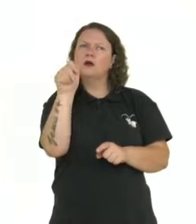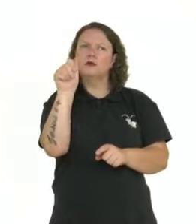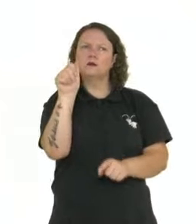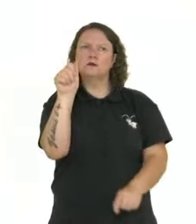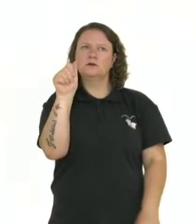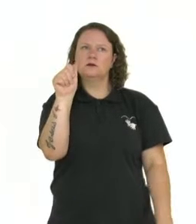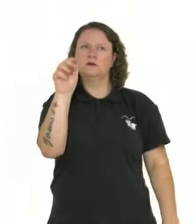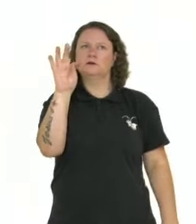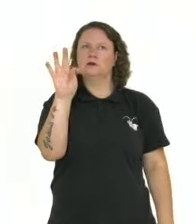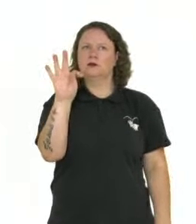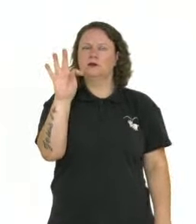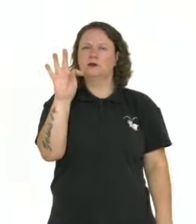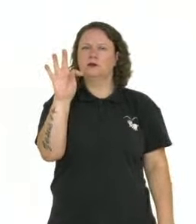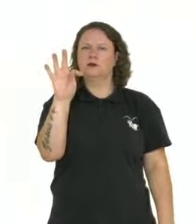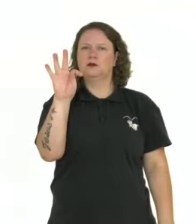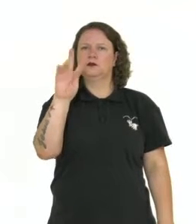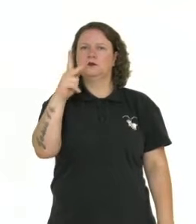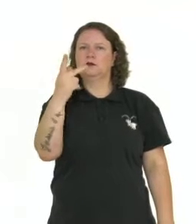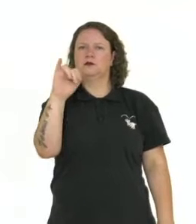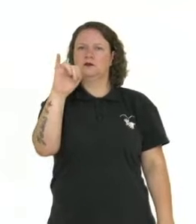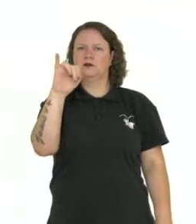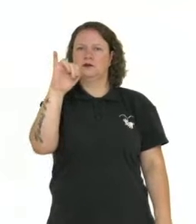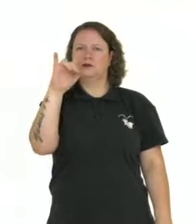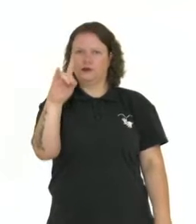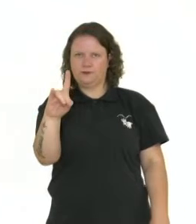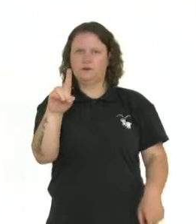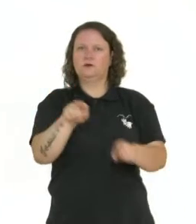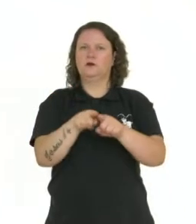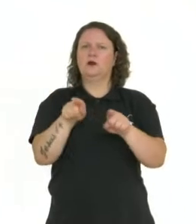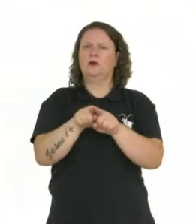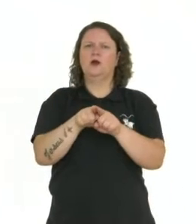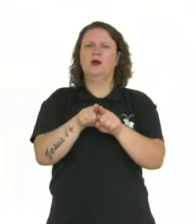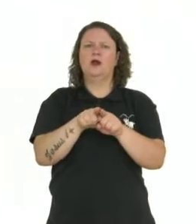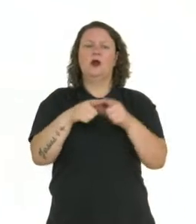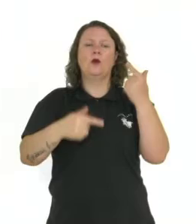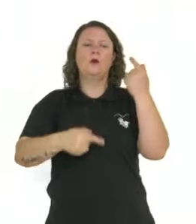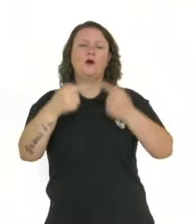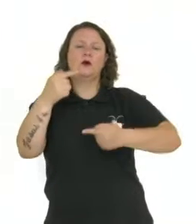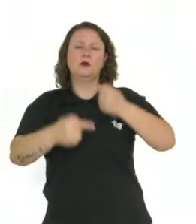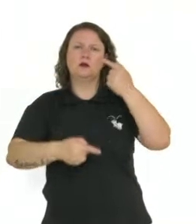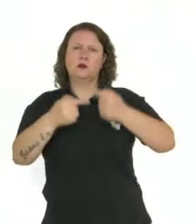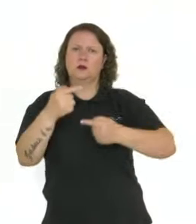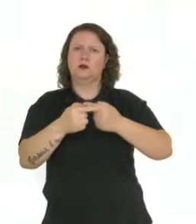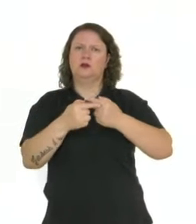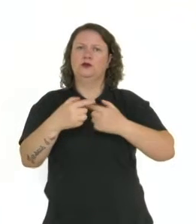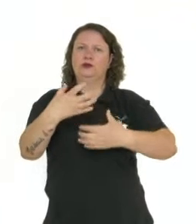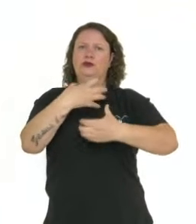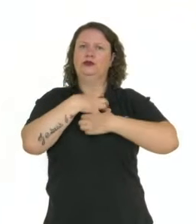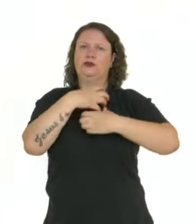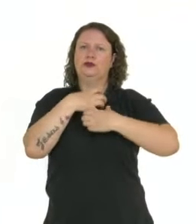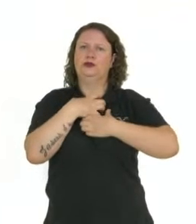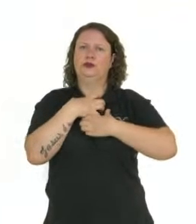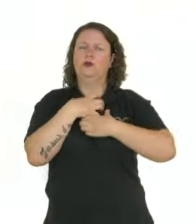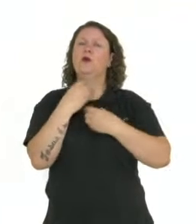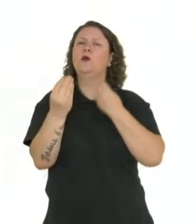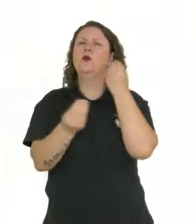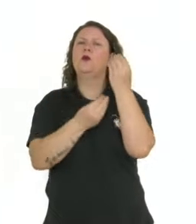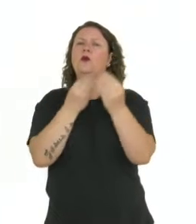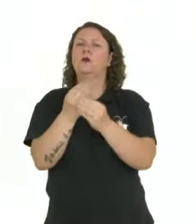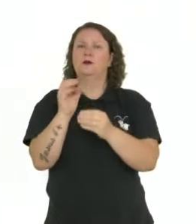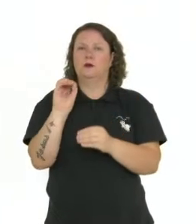sabem quais foram as consequências desse regime político para a África do Sul, né, a população desse